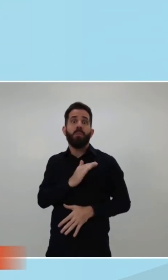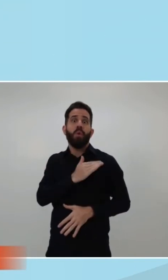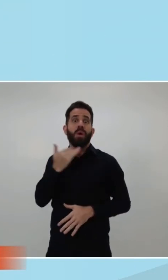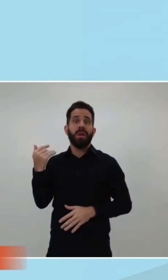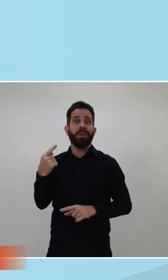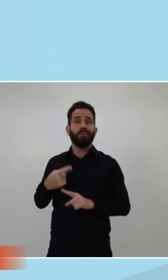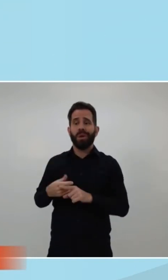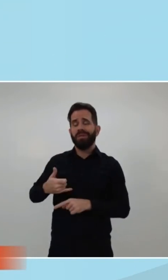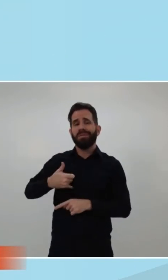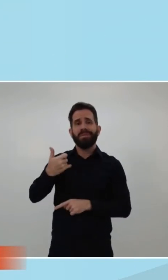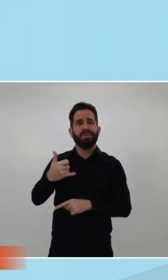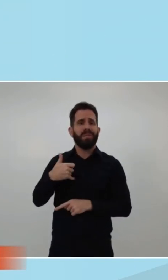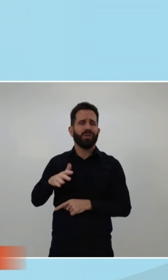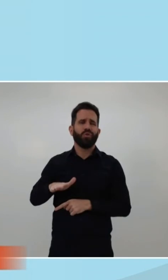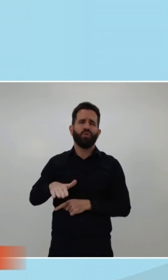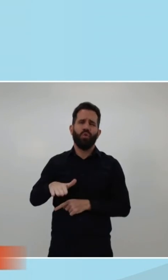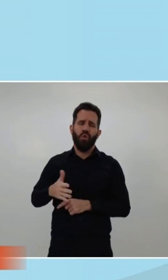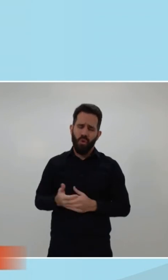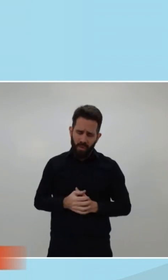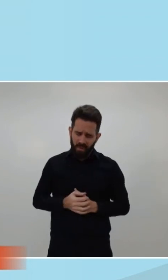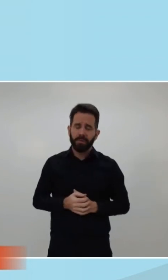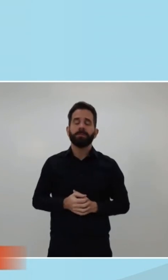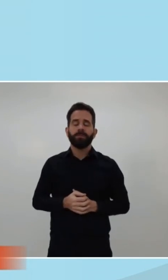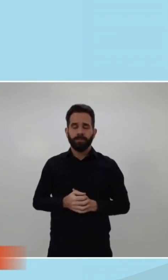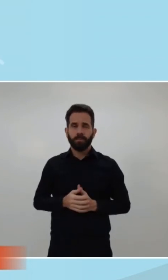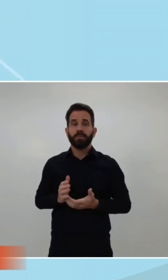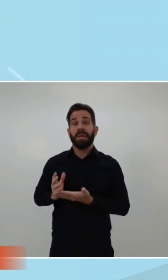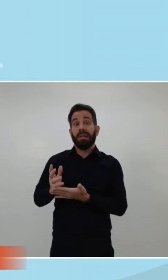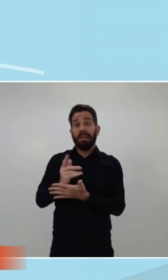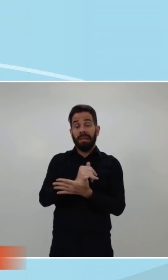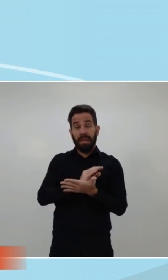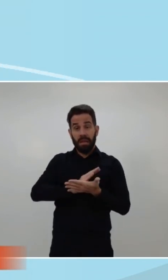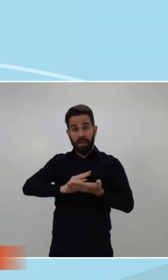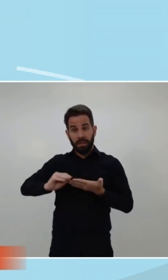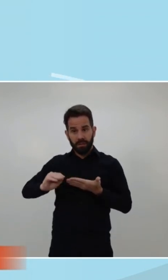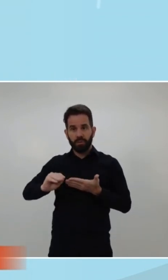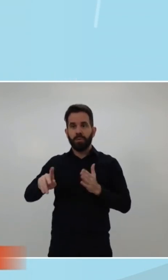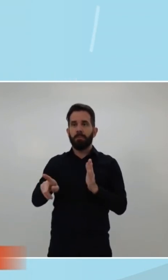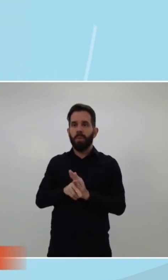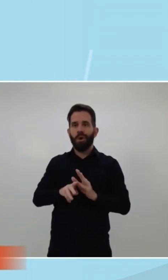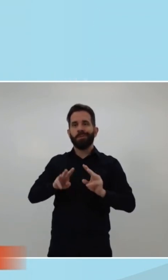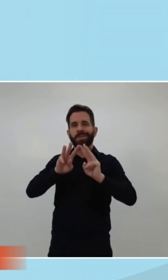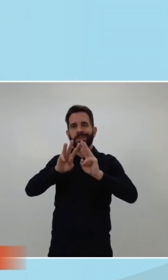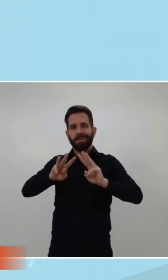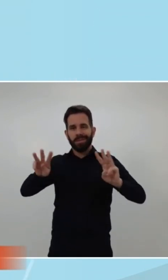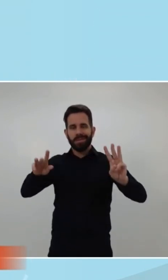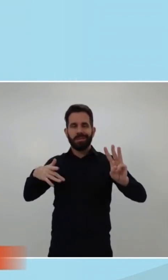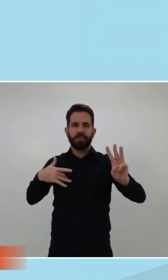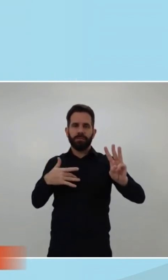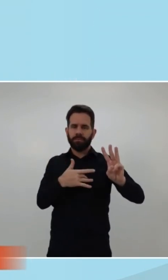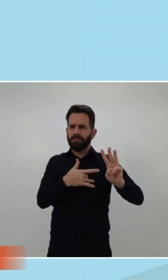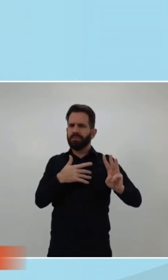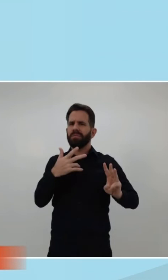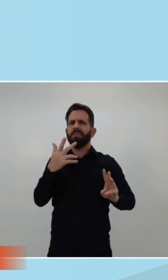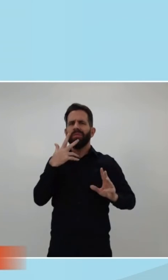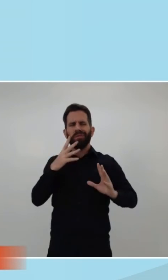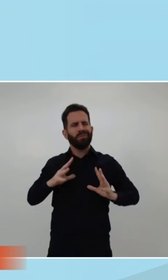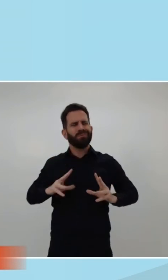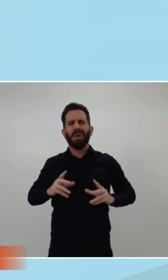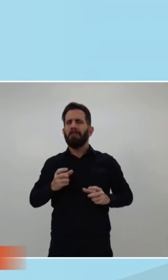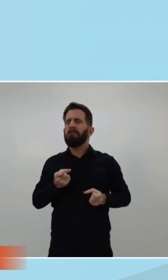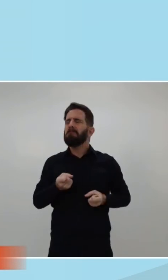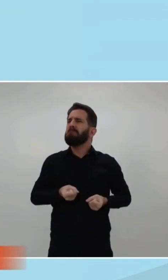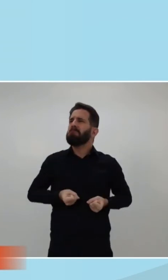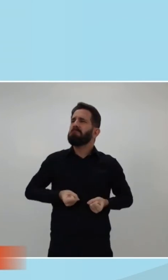Bom, e dados preliminares do Ministério da Saúde, coletados pelo portal G1, apontam que milhares de meninas estupradas acabam dando à luz